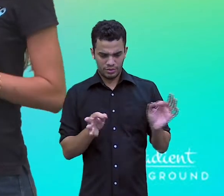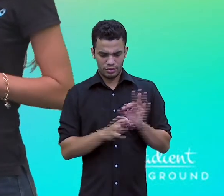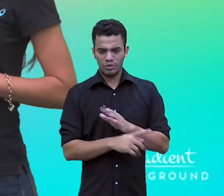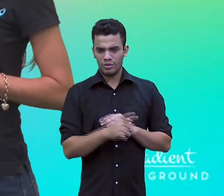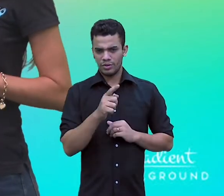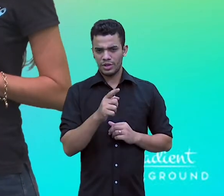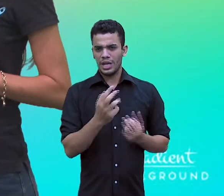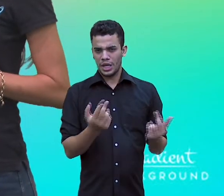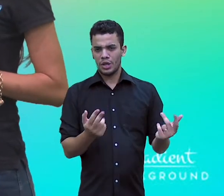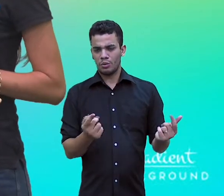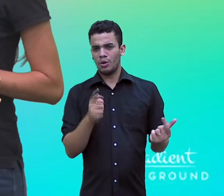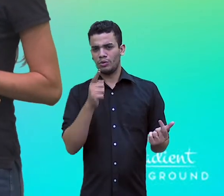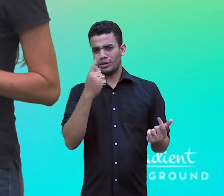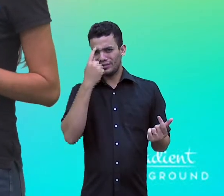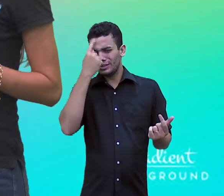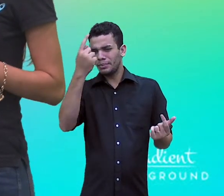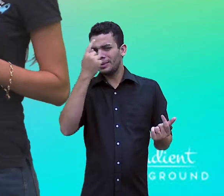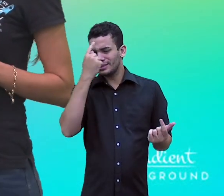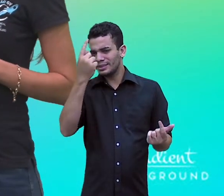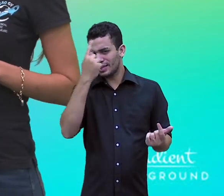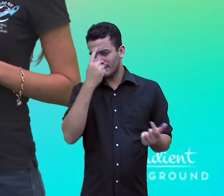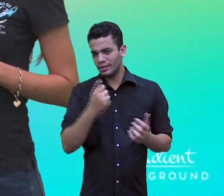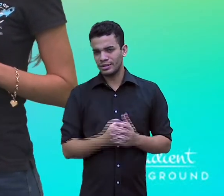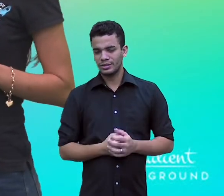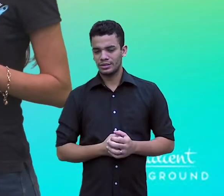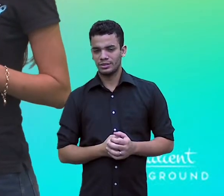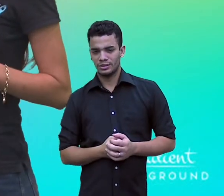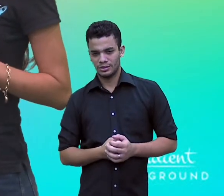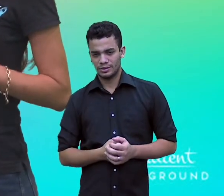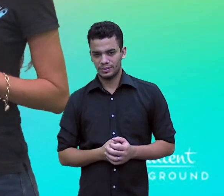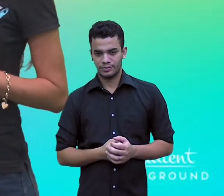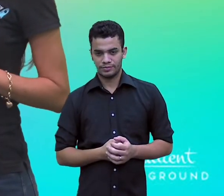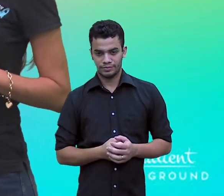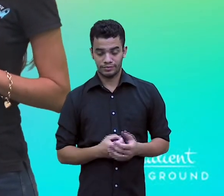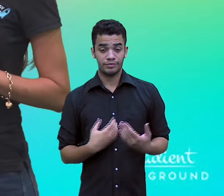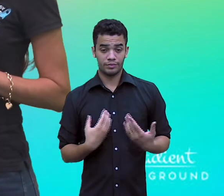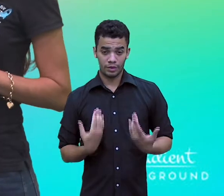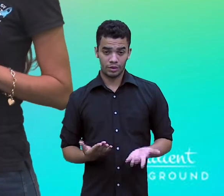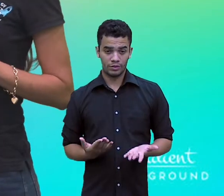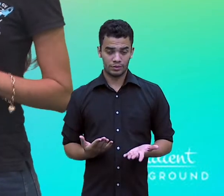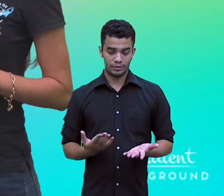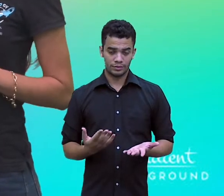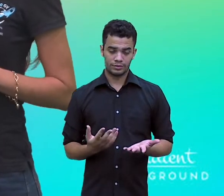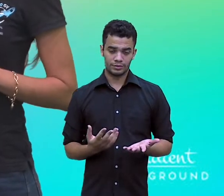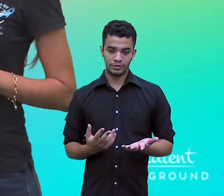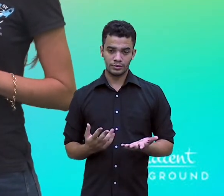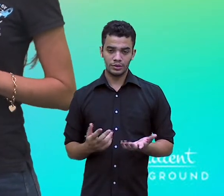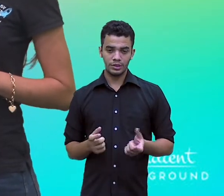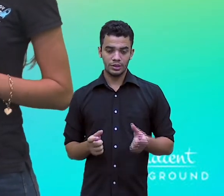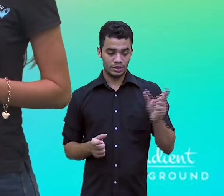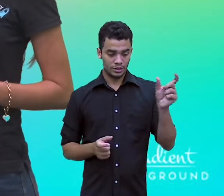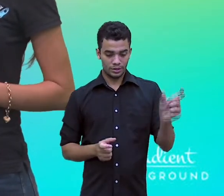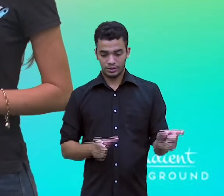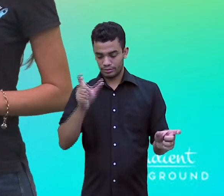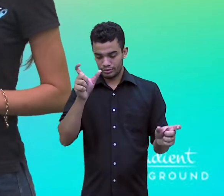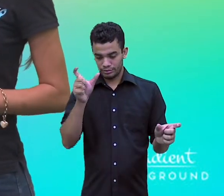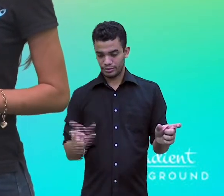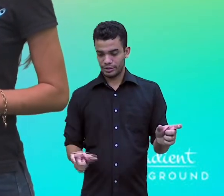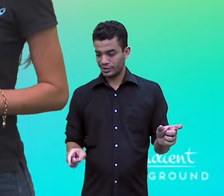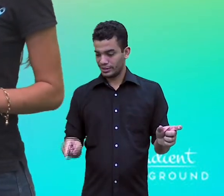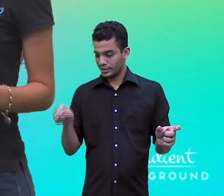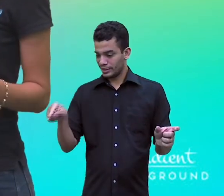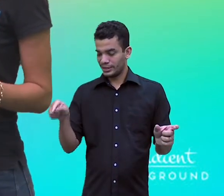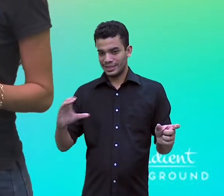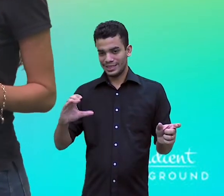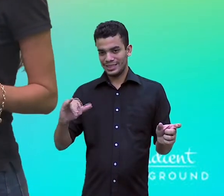Pense aí. Algumas ações foram praticadas pela cigarra e a